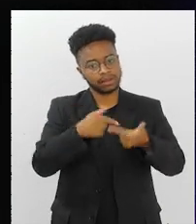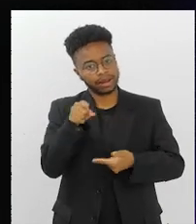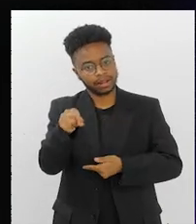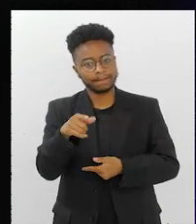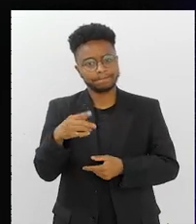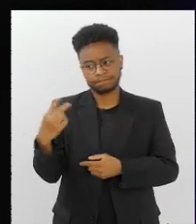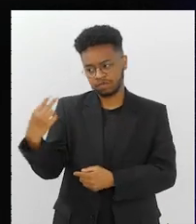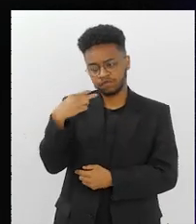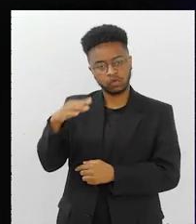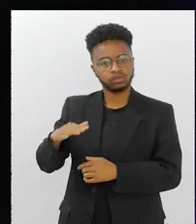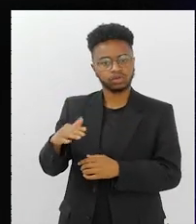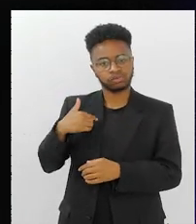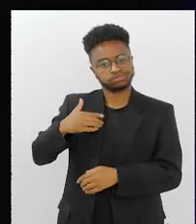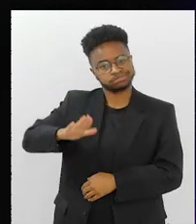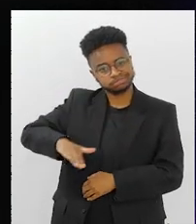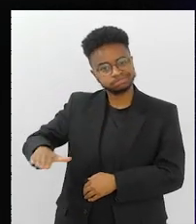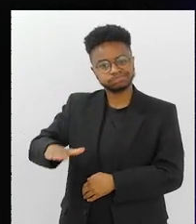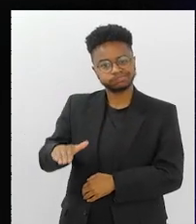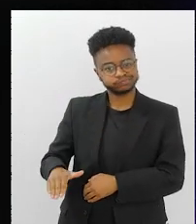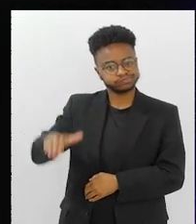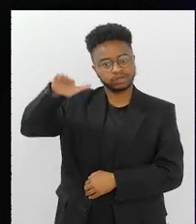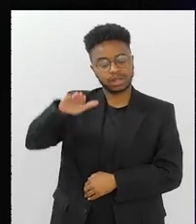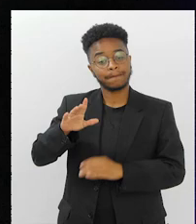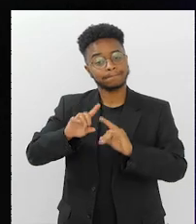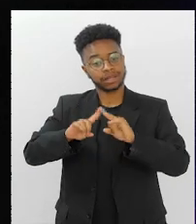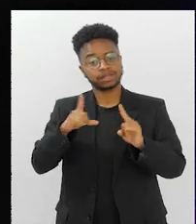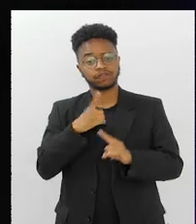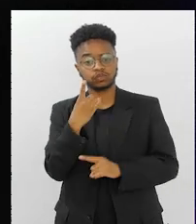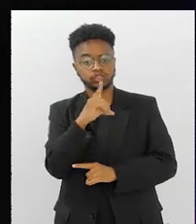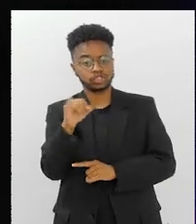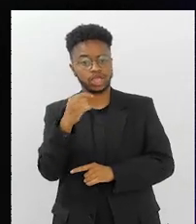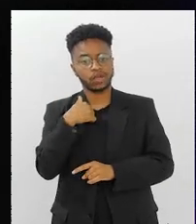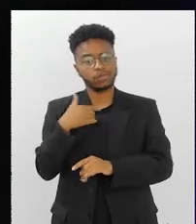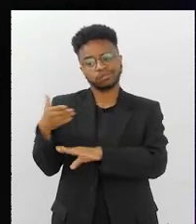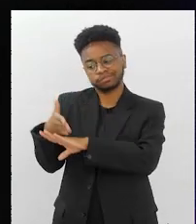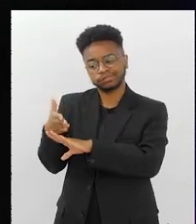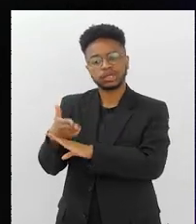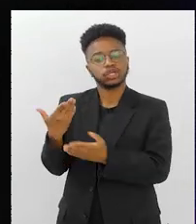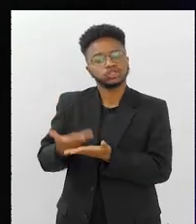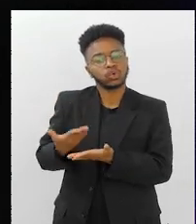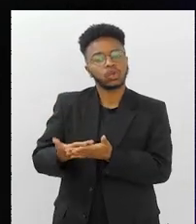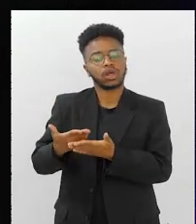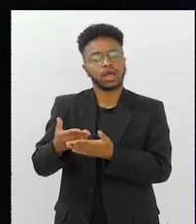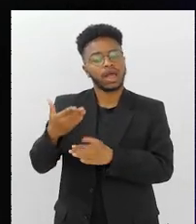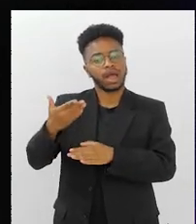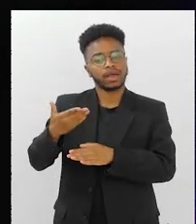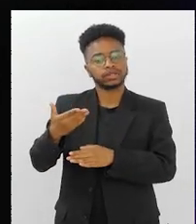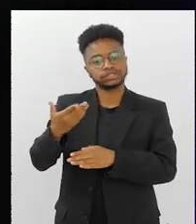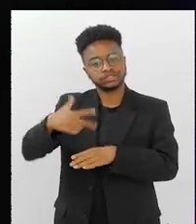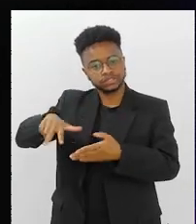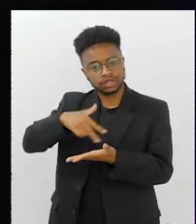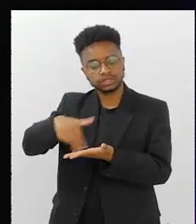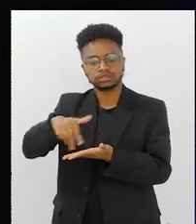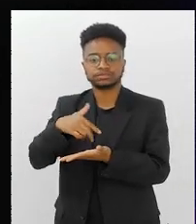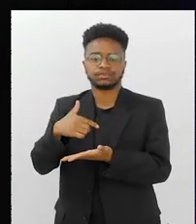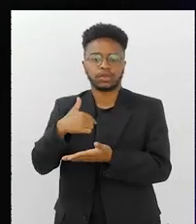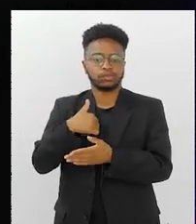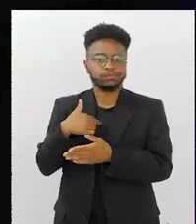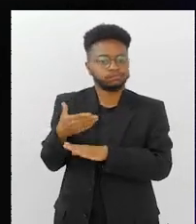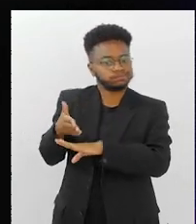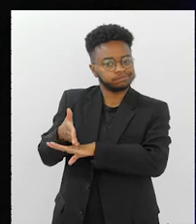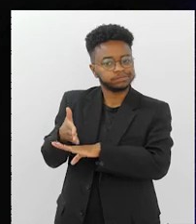me viu crescer e aí um um belo dia eu lá me meteu na aula de dança dela me enfiava nas aulas de dança enfim pequenininho